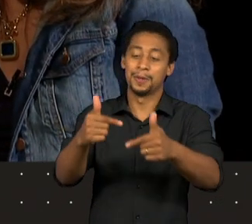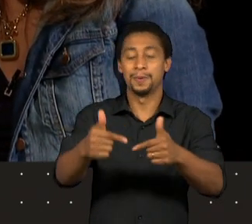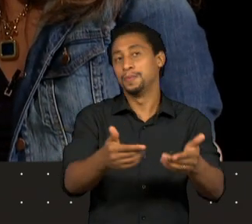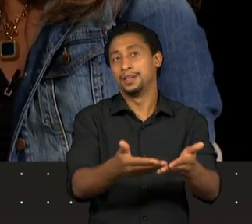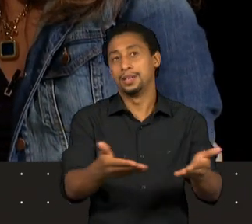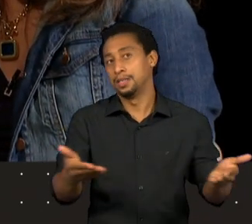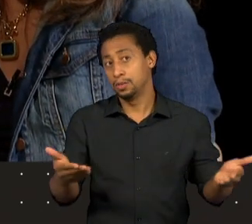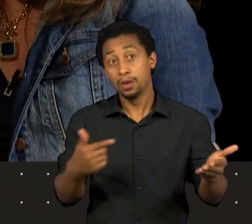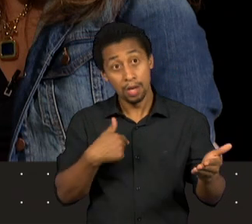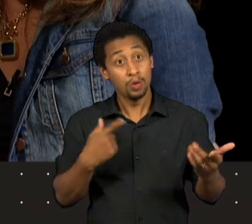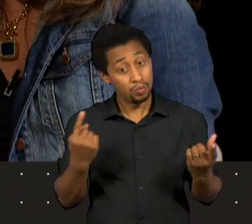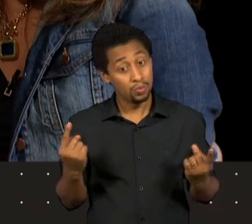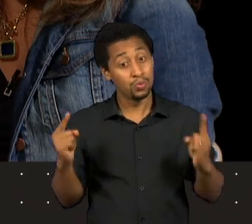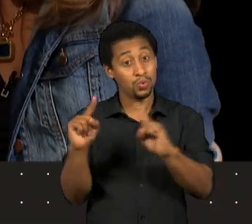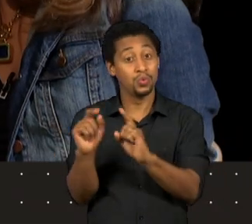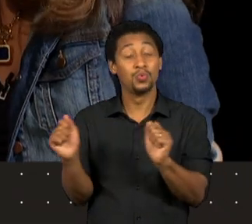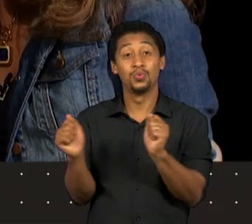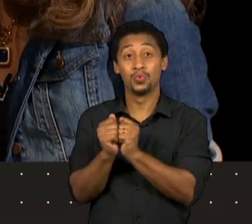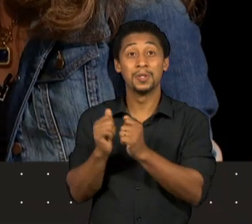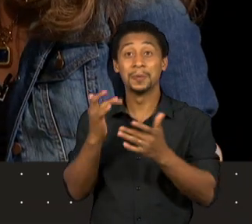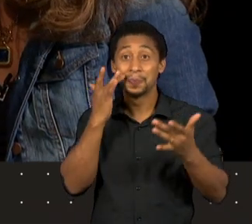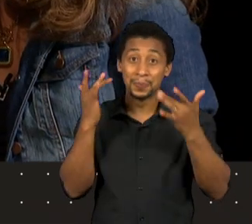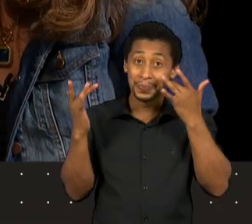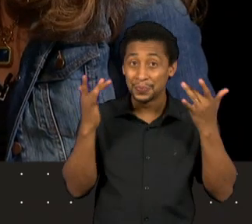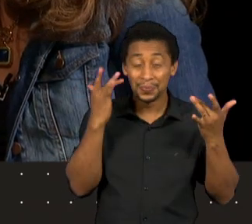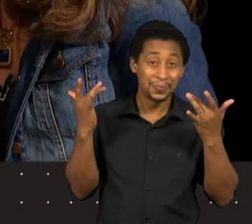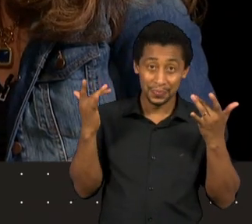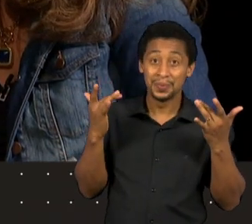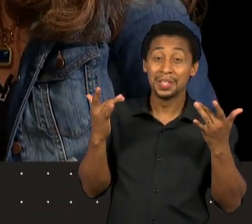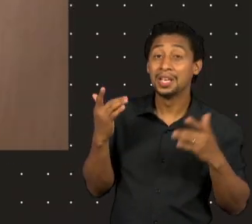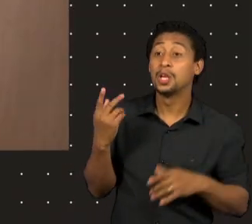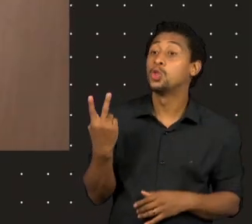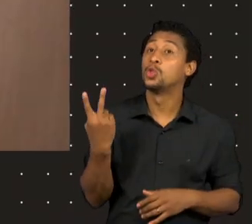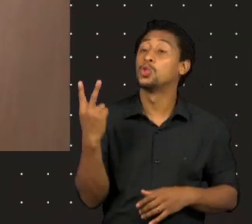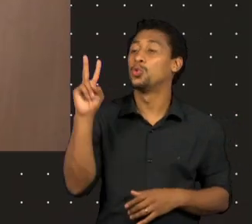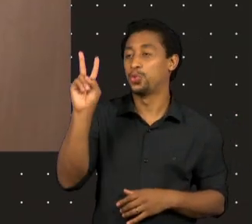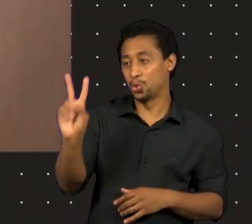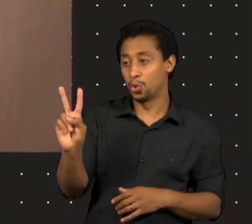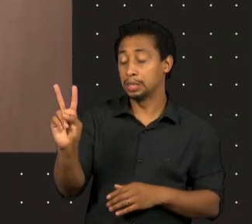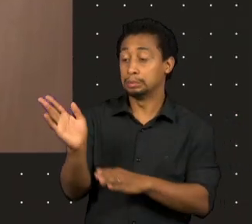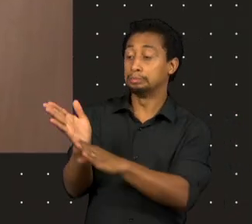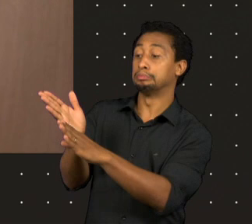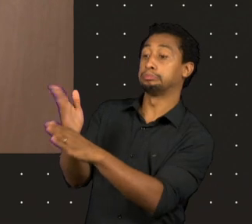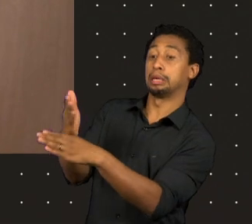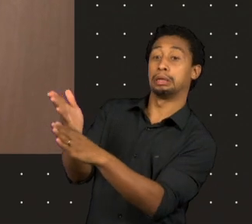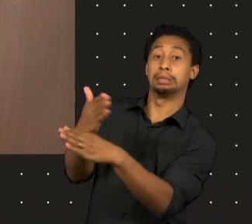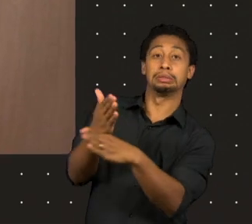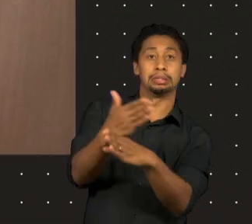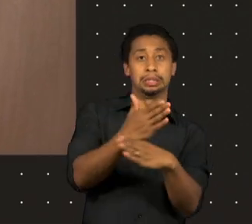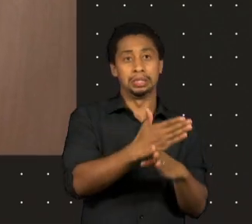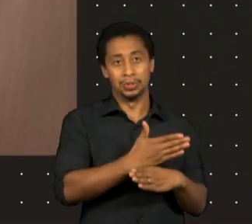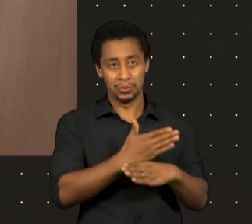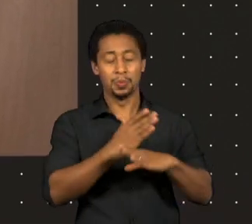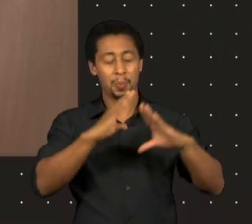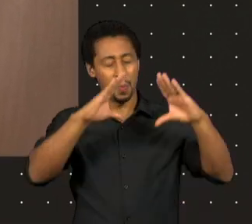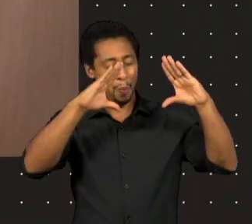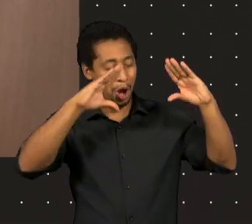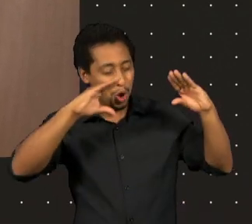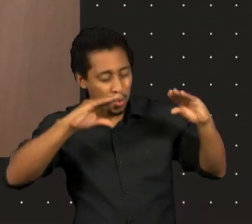fiz com a Maiara o espetáculo Dois Perdidos numa Noite Suja de Plínio Marcos. Fazer Plínio Marcos já é um